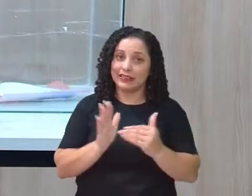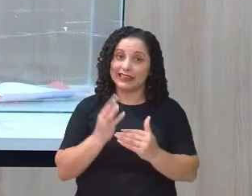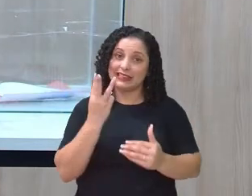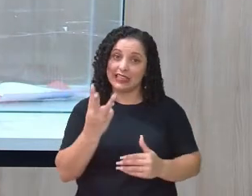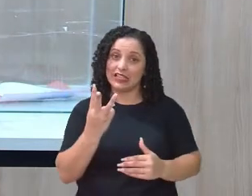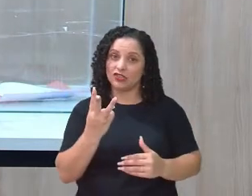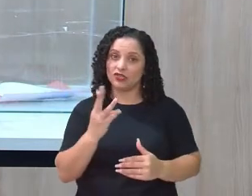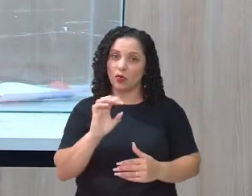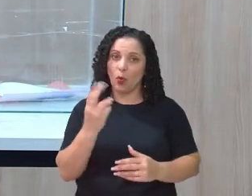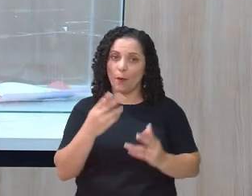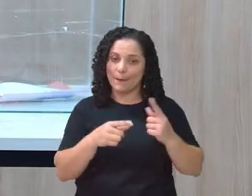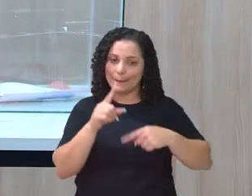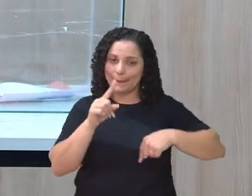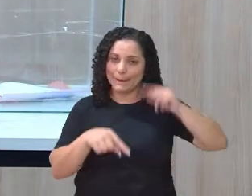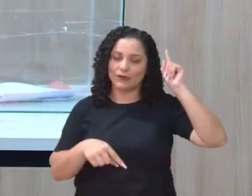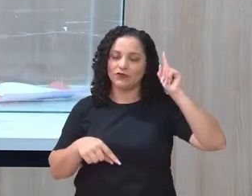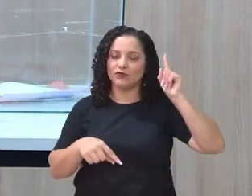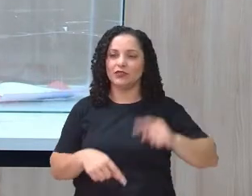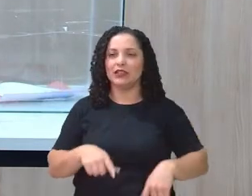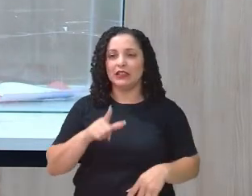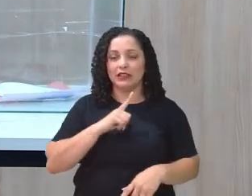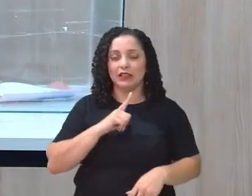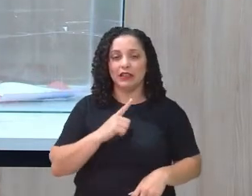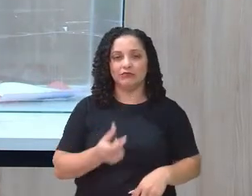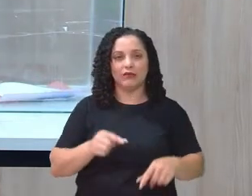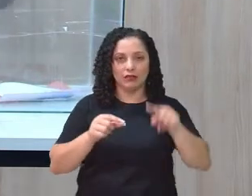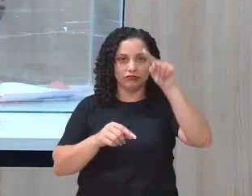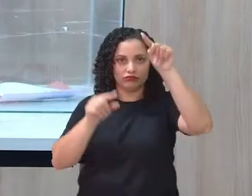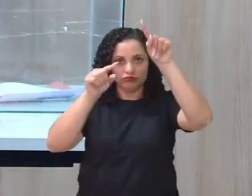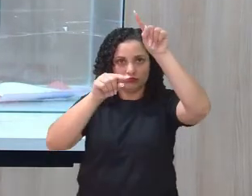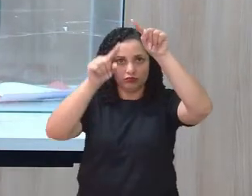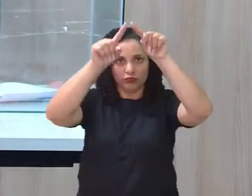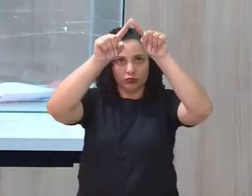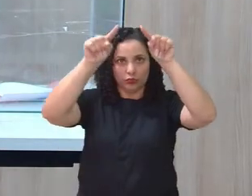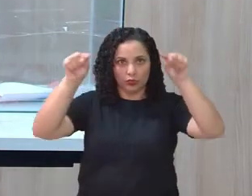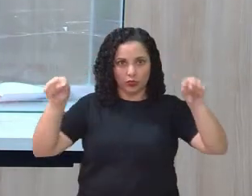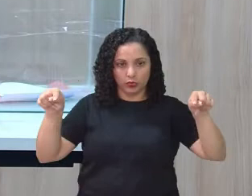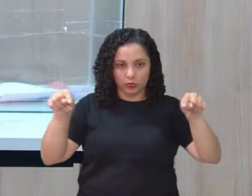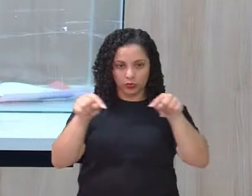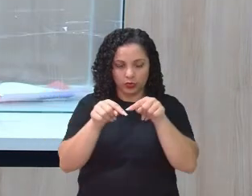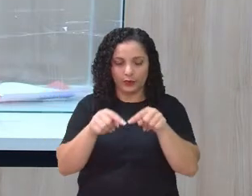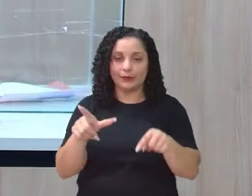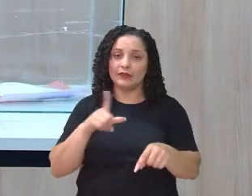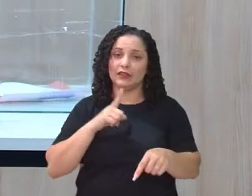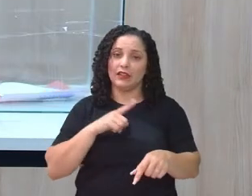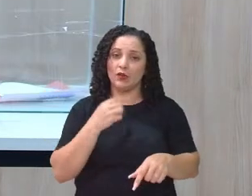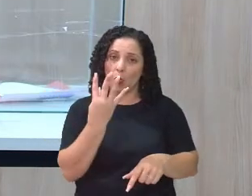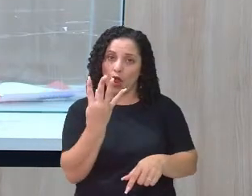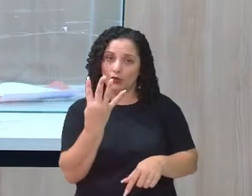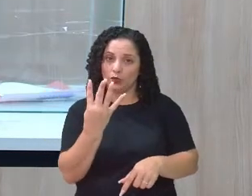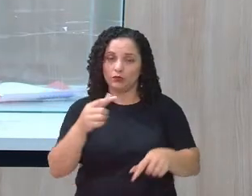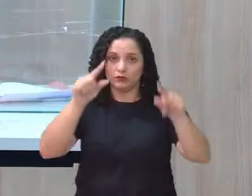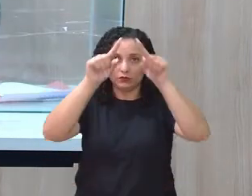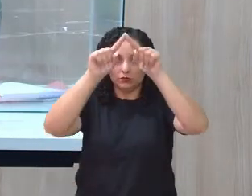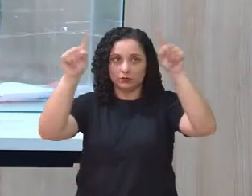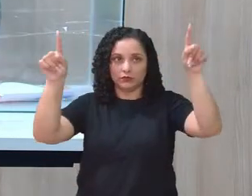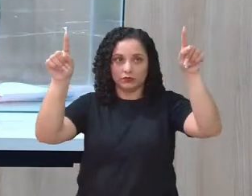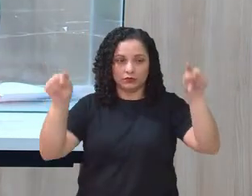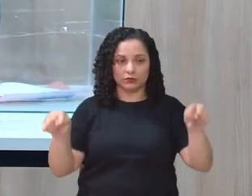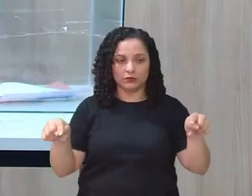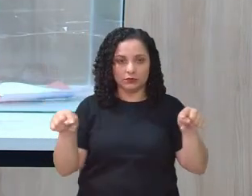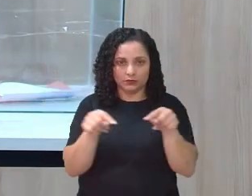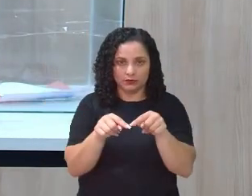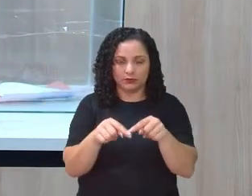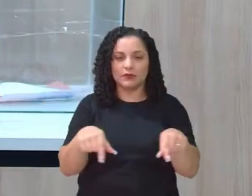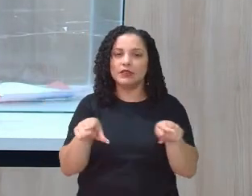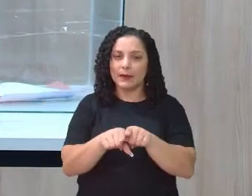ele recebe o nome de triângulo. O polígono que possui 4 lados, ele recebe o nome de quadriláteros,